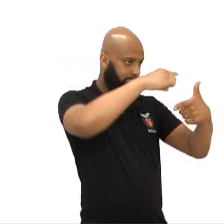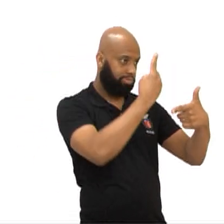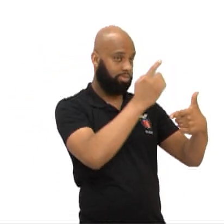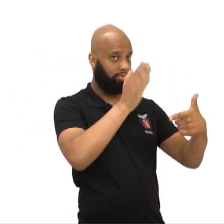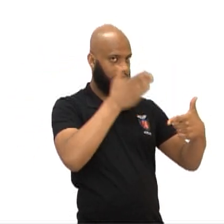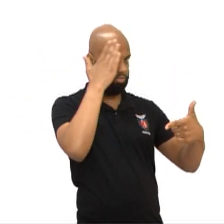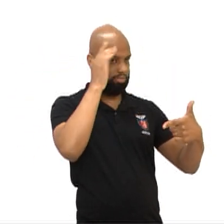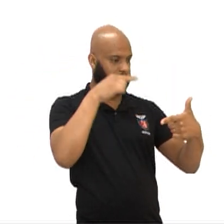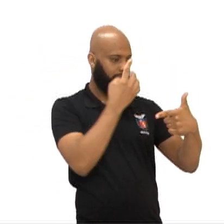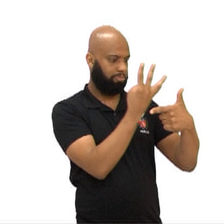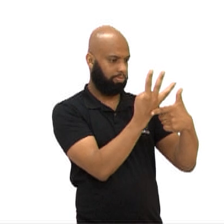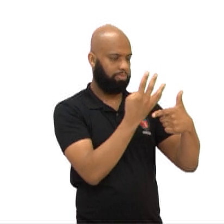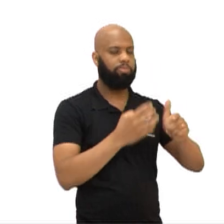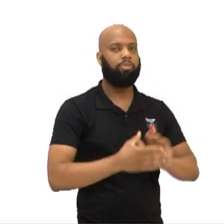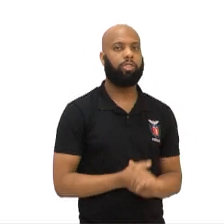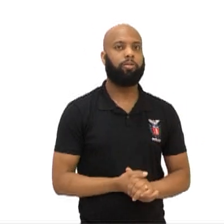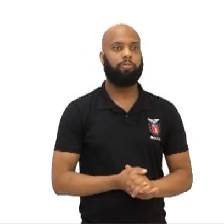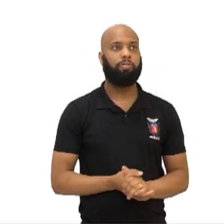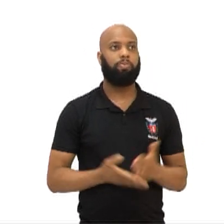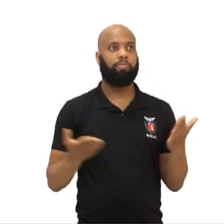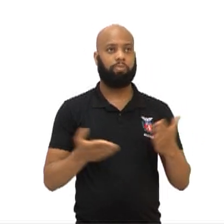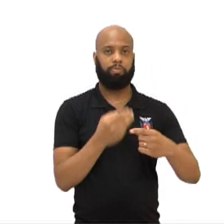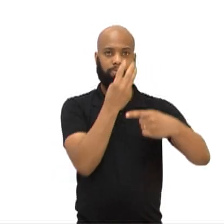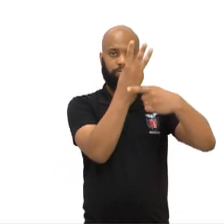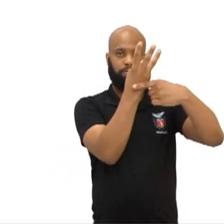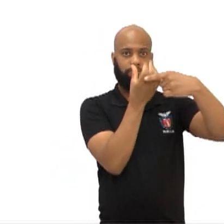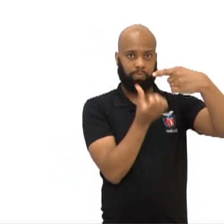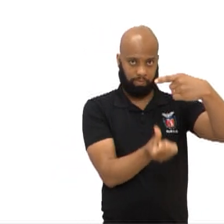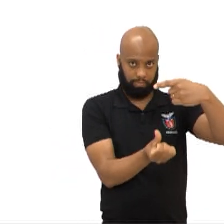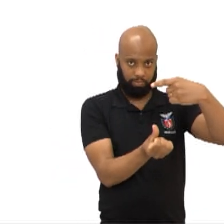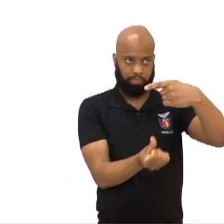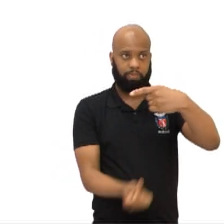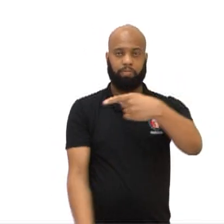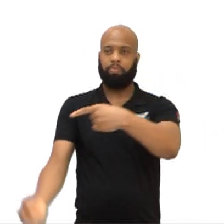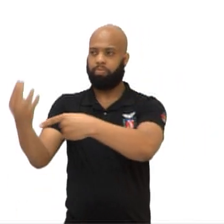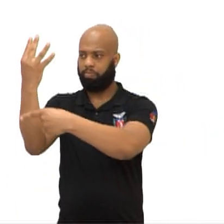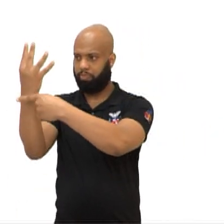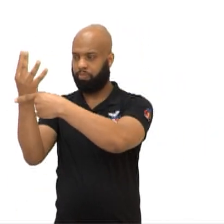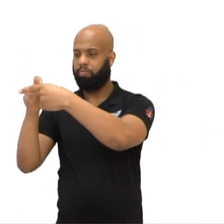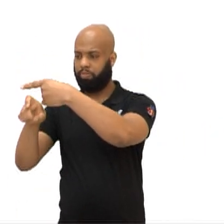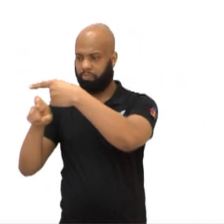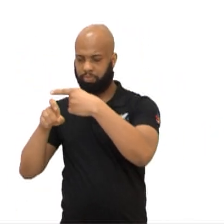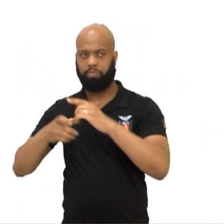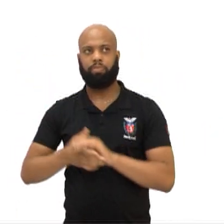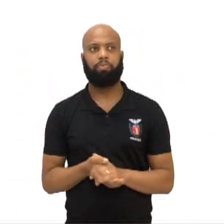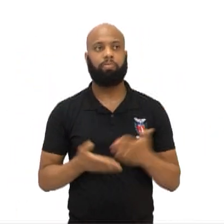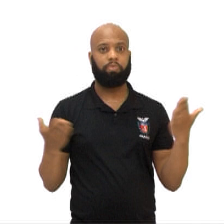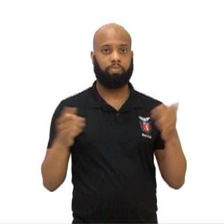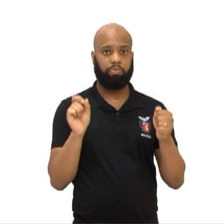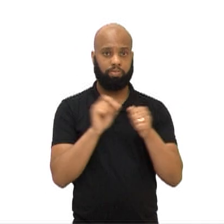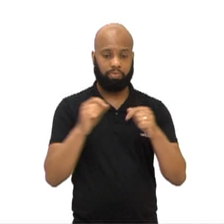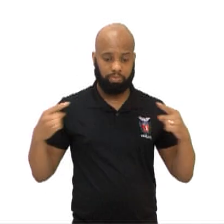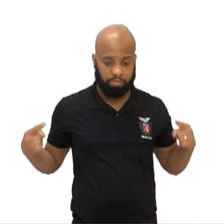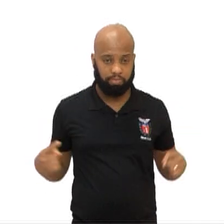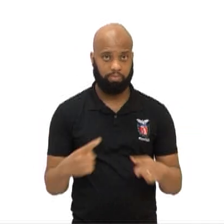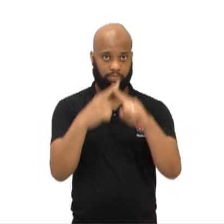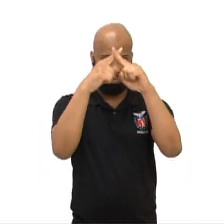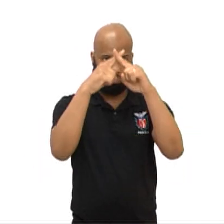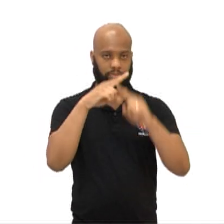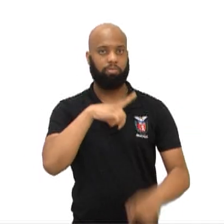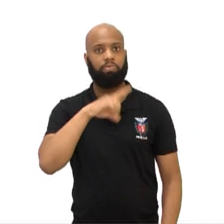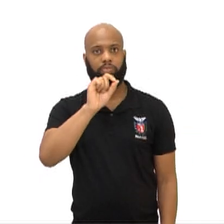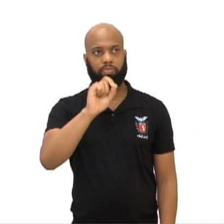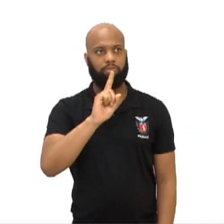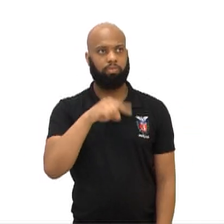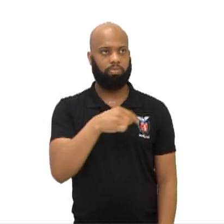que é 4. Então, o 3 está para 6, assim como o 4 está para x. Fazendo essa multiplicação, eu